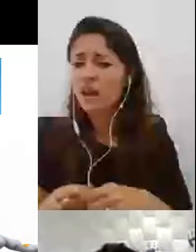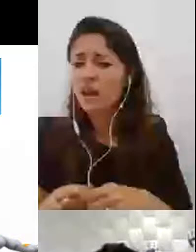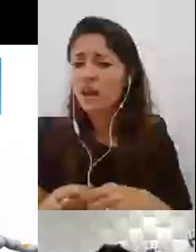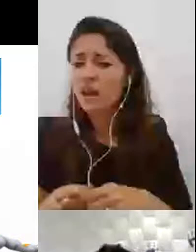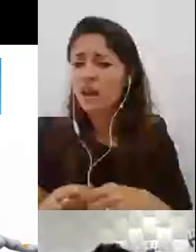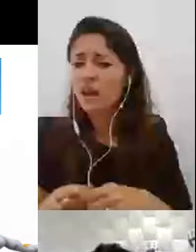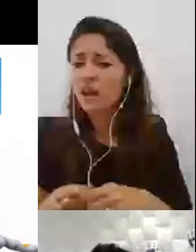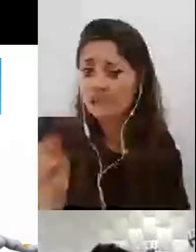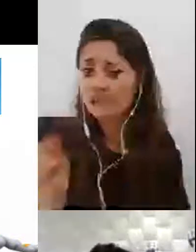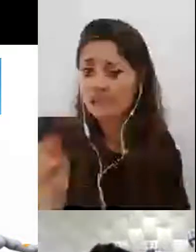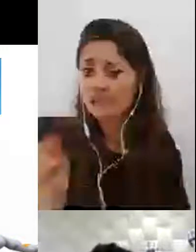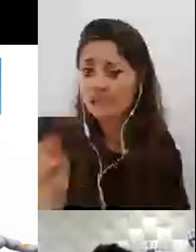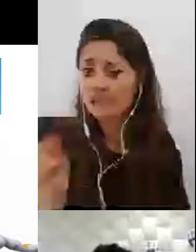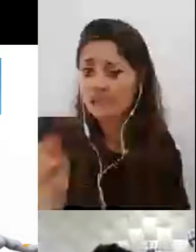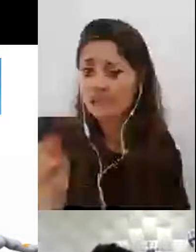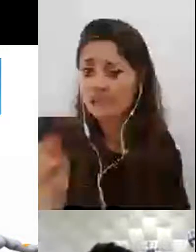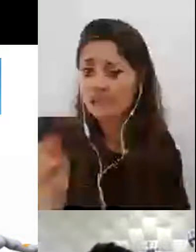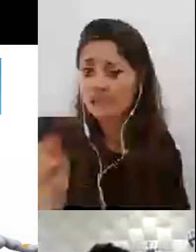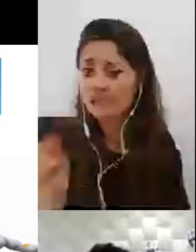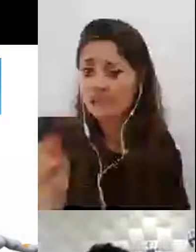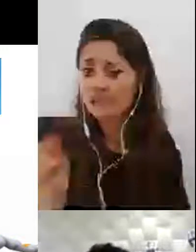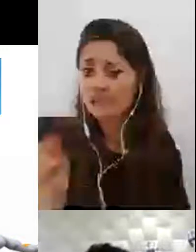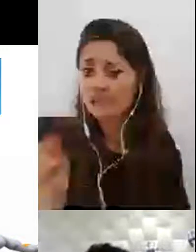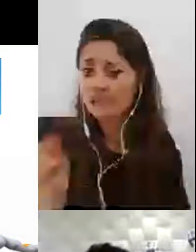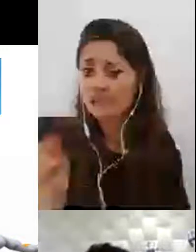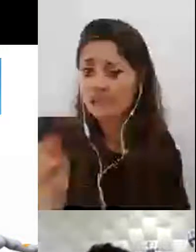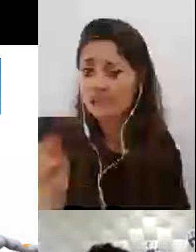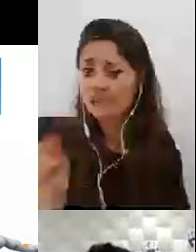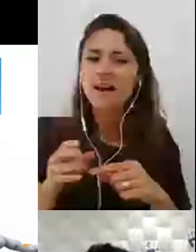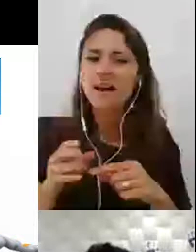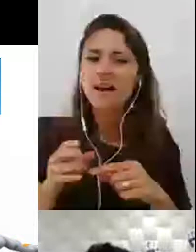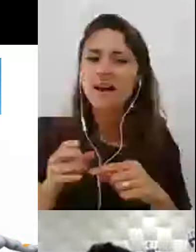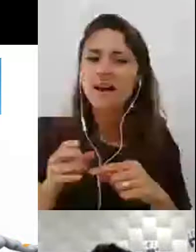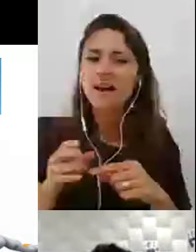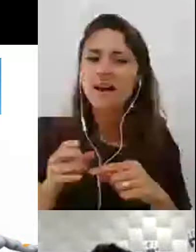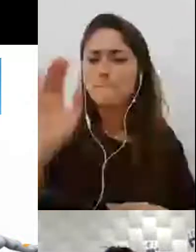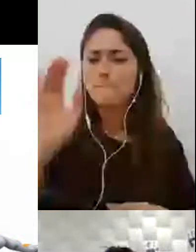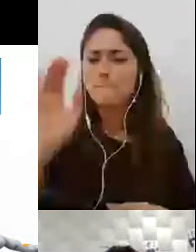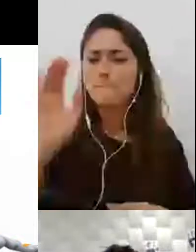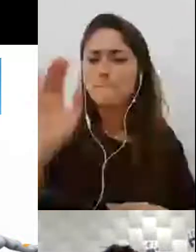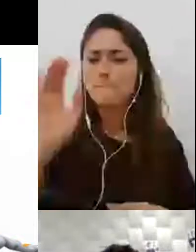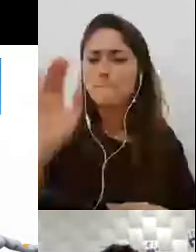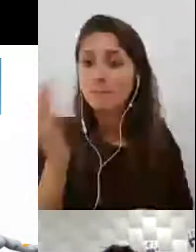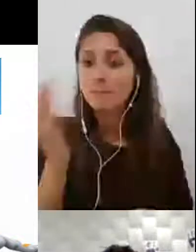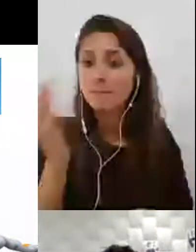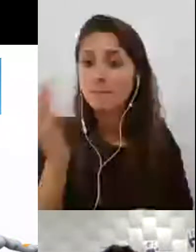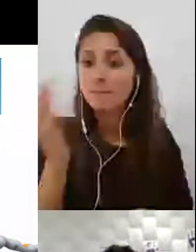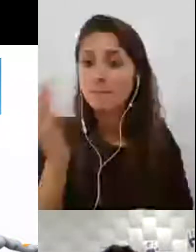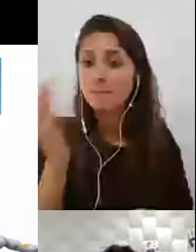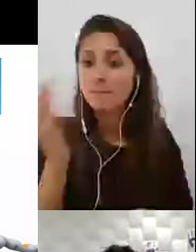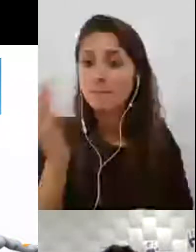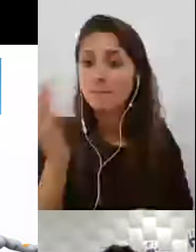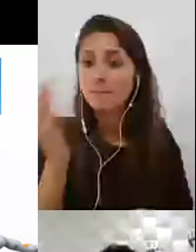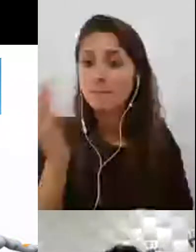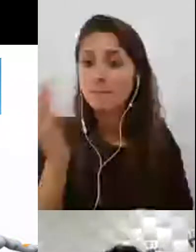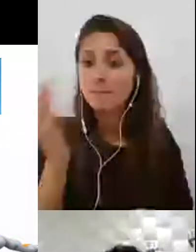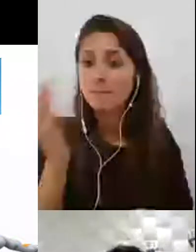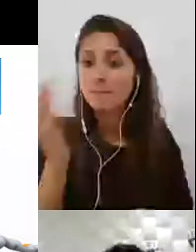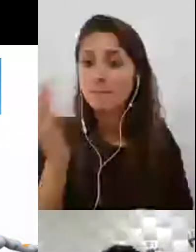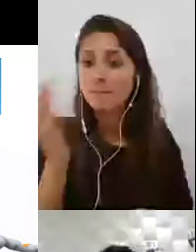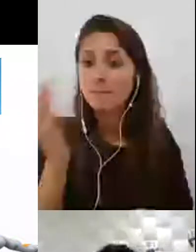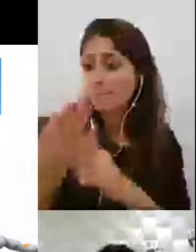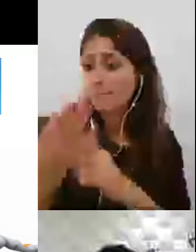os impactos de uma cadeia produtiva. Nós vamos tornar a nossa cadeia produtiva mais tecnológica, mais ágil e voltado nas pessoas.